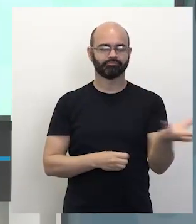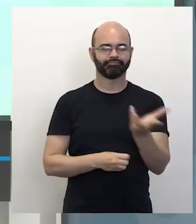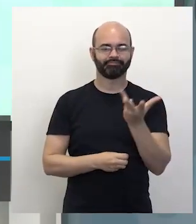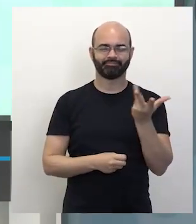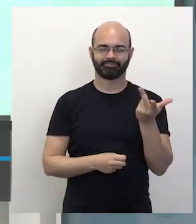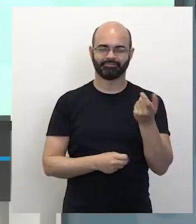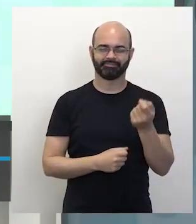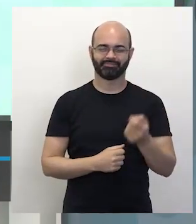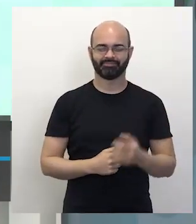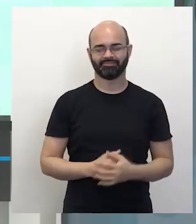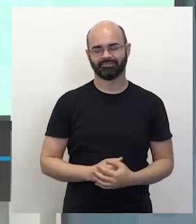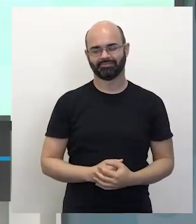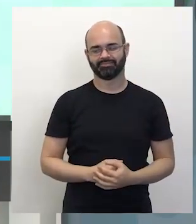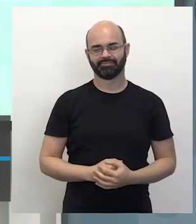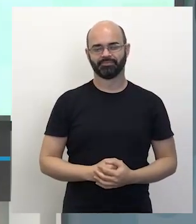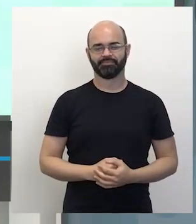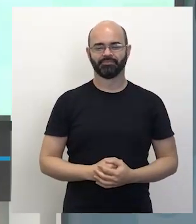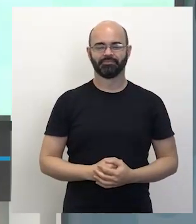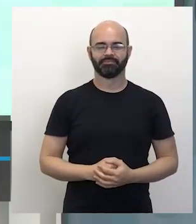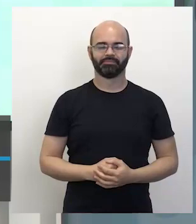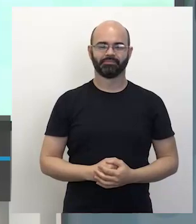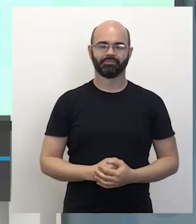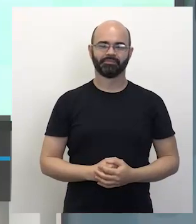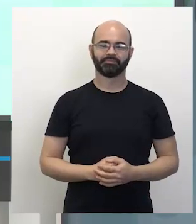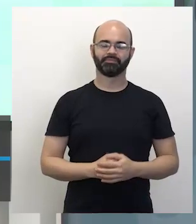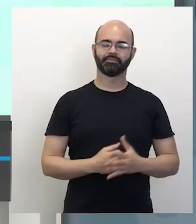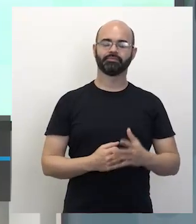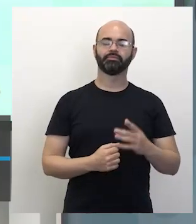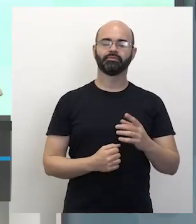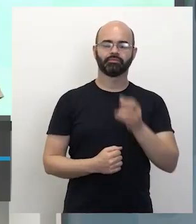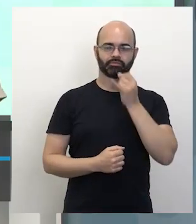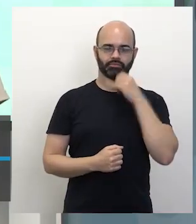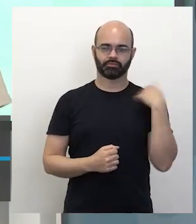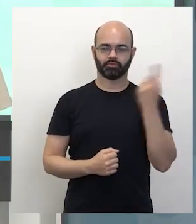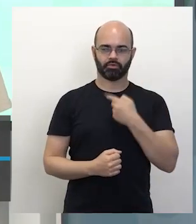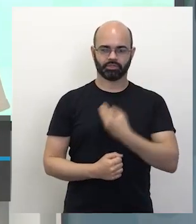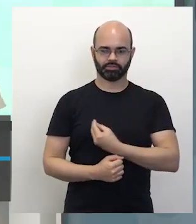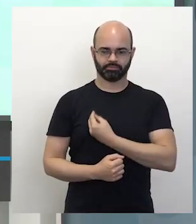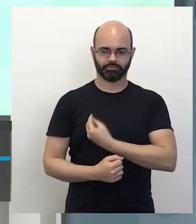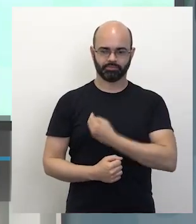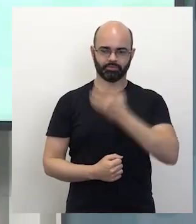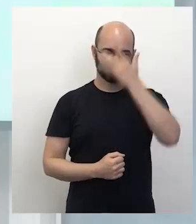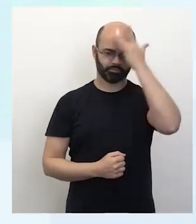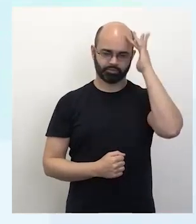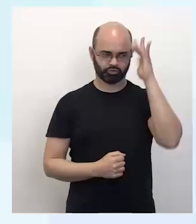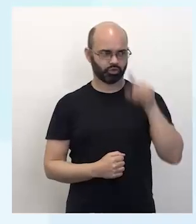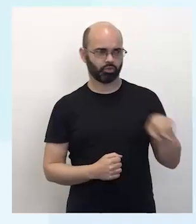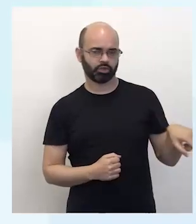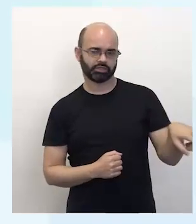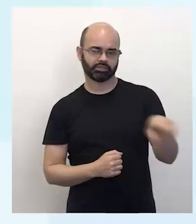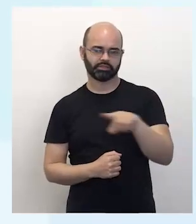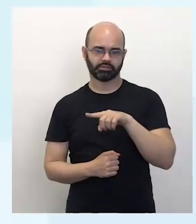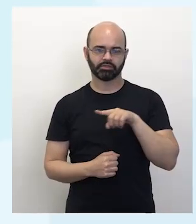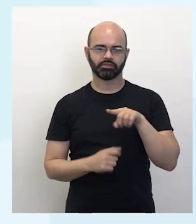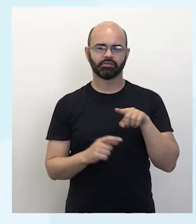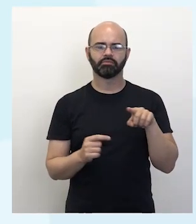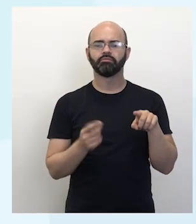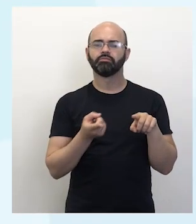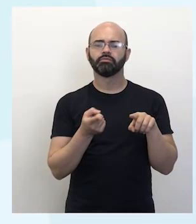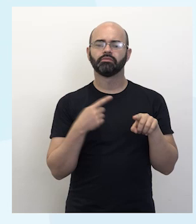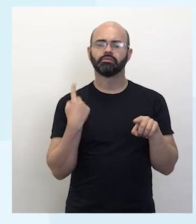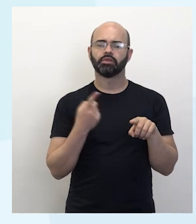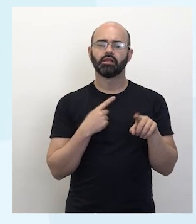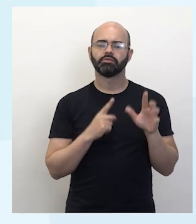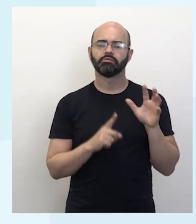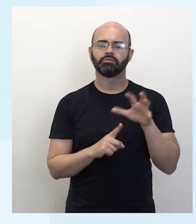agora, vamos pensar nas outras pessoas que ocupam o nosso espaço. Então, na sua cidade, há pessoas que, apesar